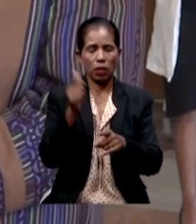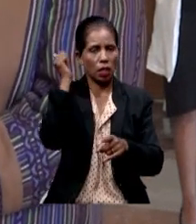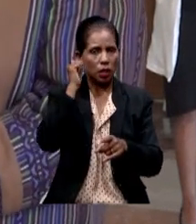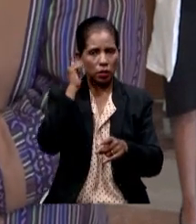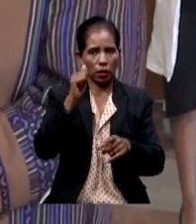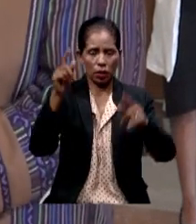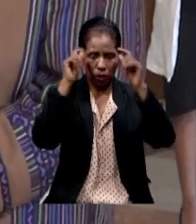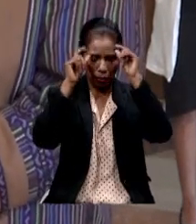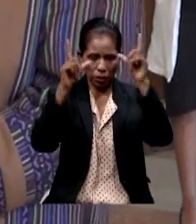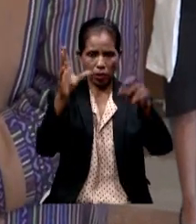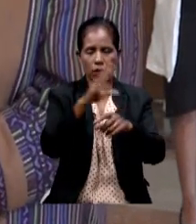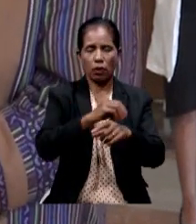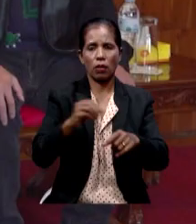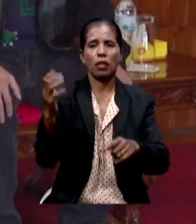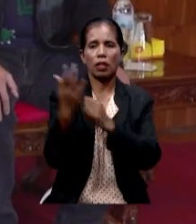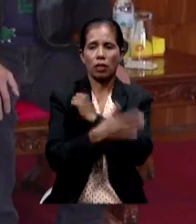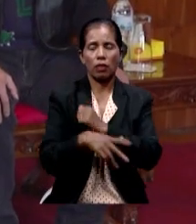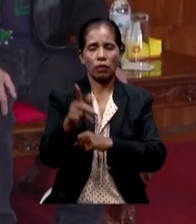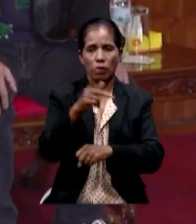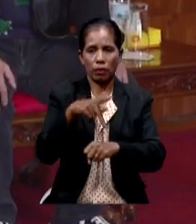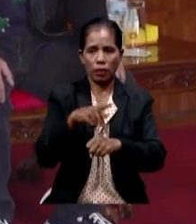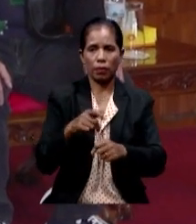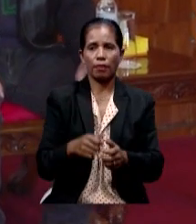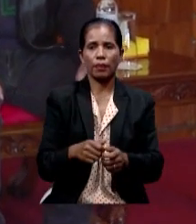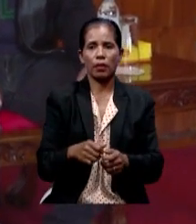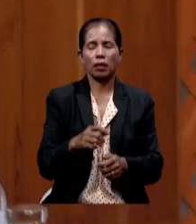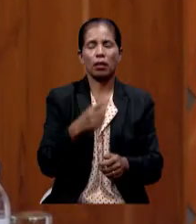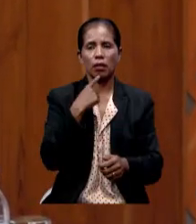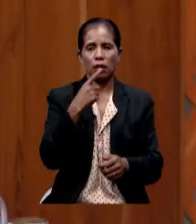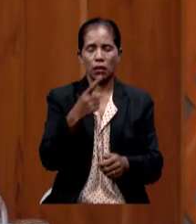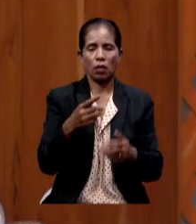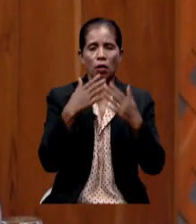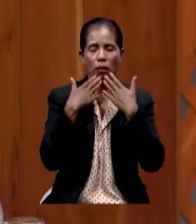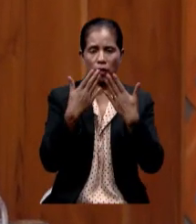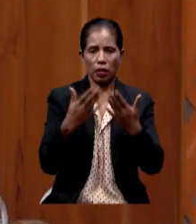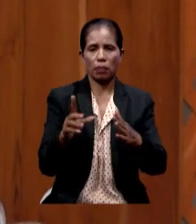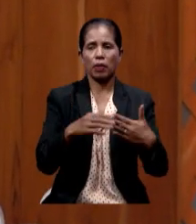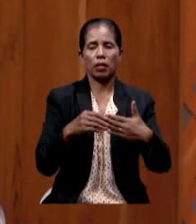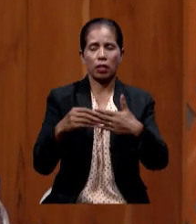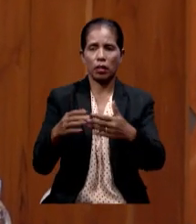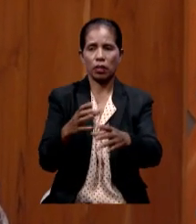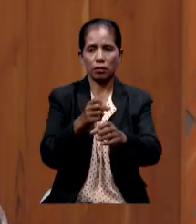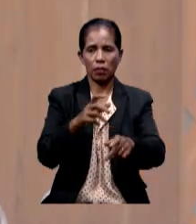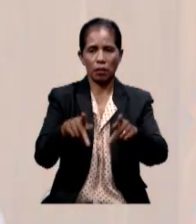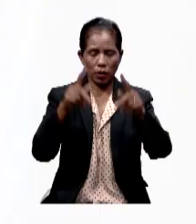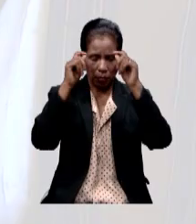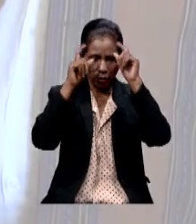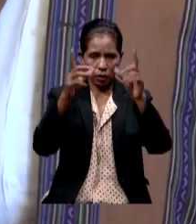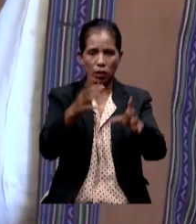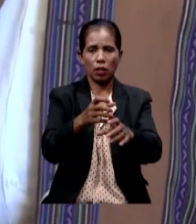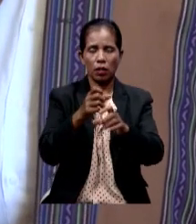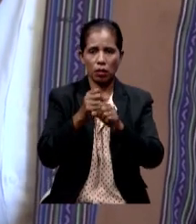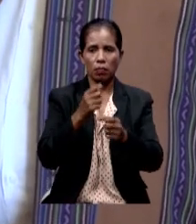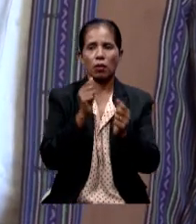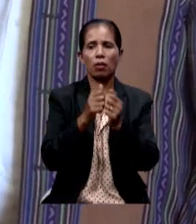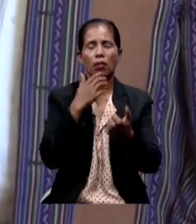Timor Leste ou Filipinas. Manny Pacquiao contente agradece ao líder no povo Timor Leste também sim unia horia. This is my first time in